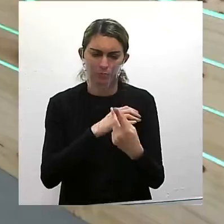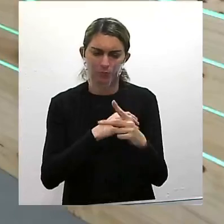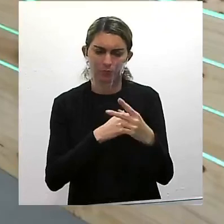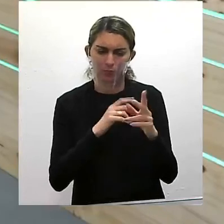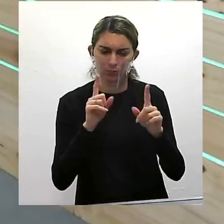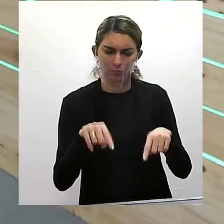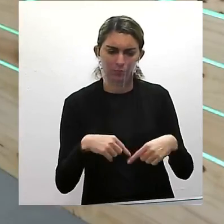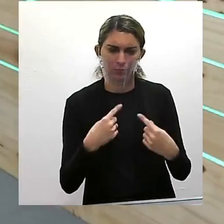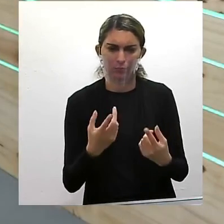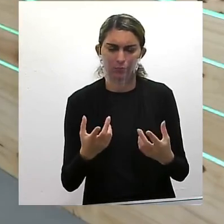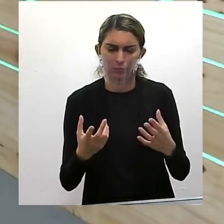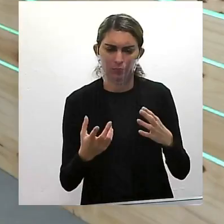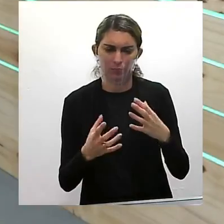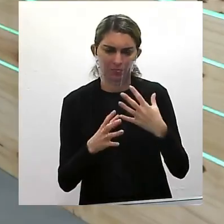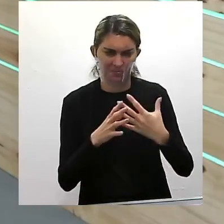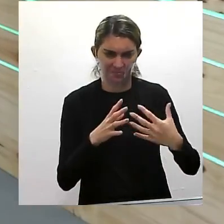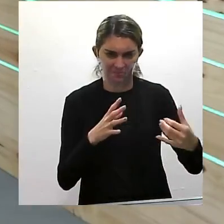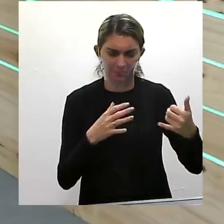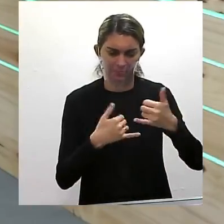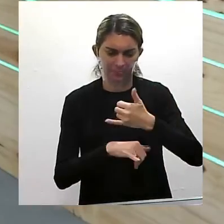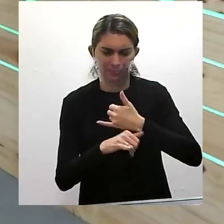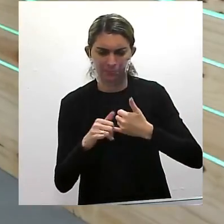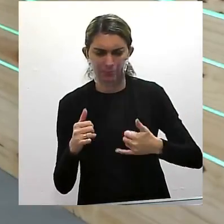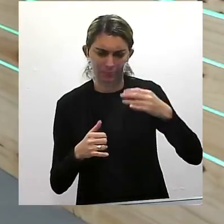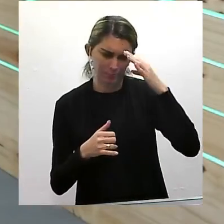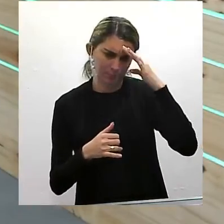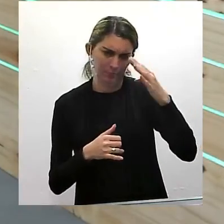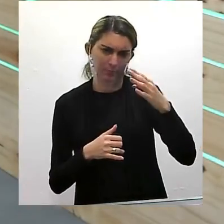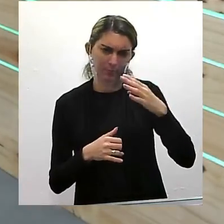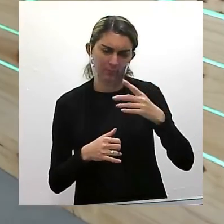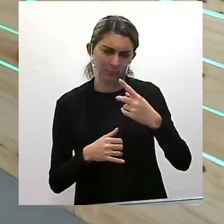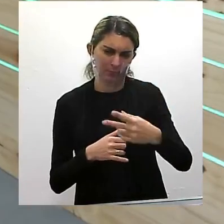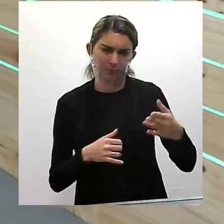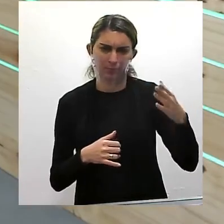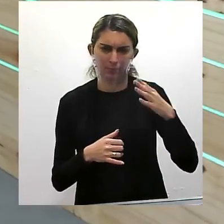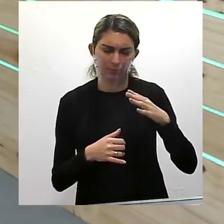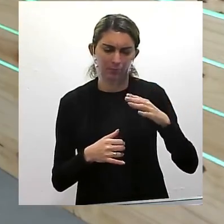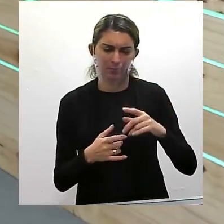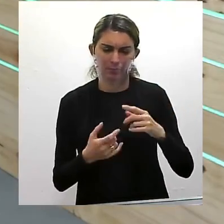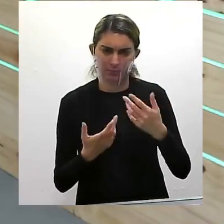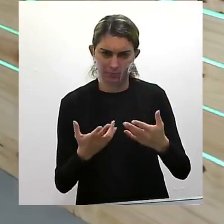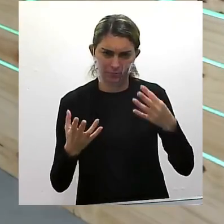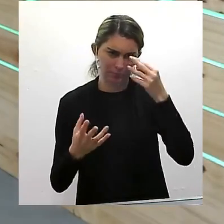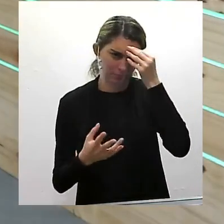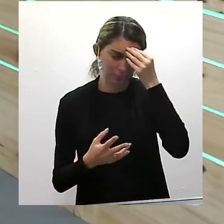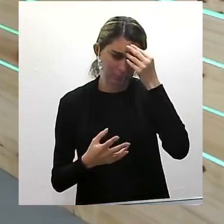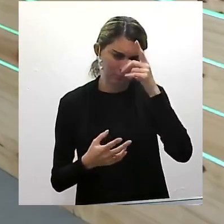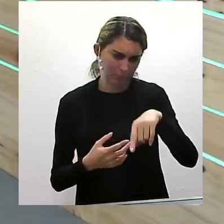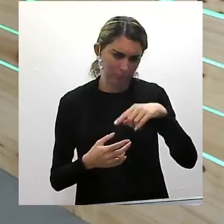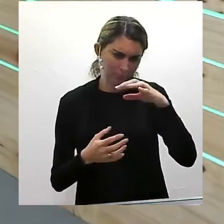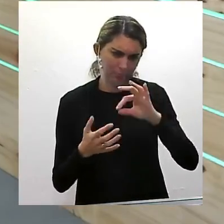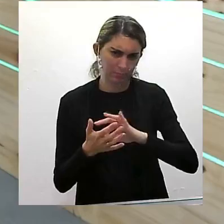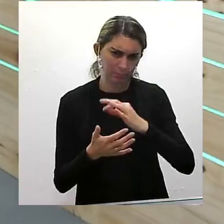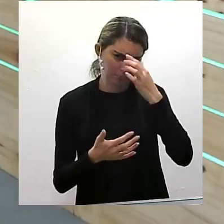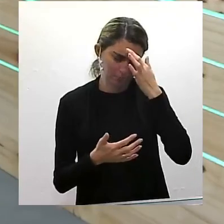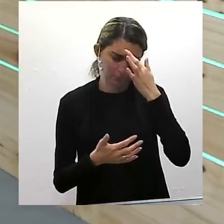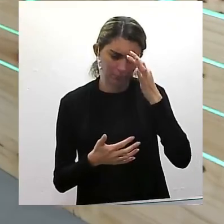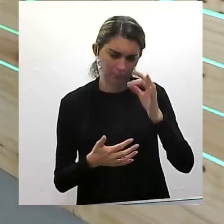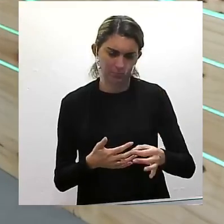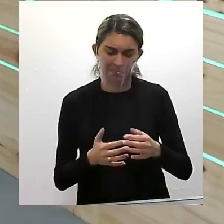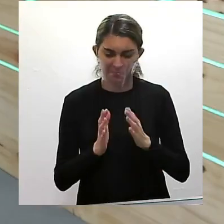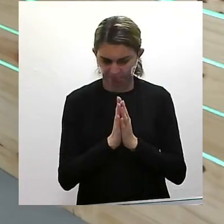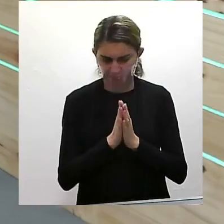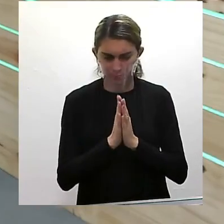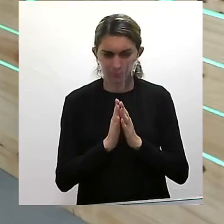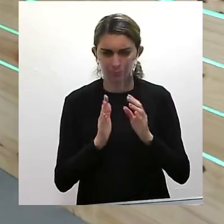é conduzir corrente elétrica. Então, a principal característica de um composto iônico, guarda isso aí, anota isso, certo? Por favor,